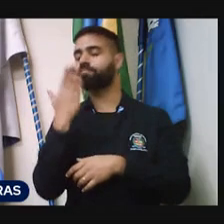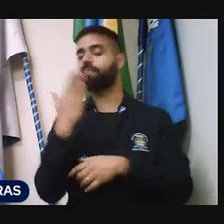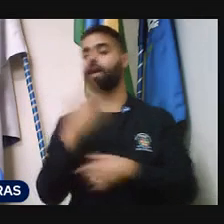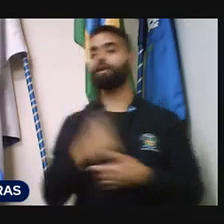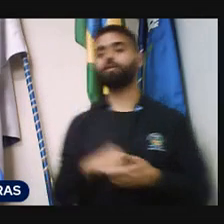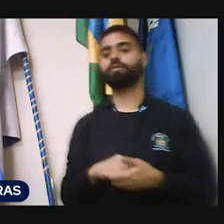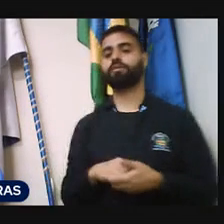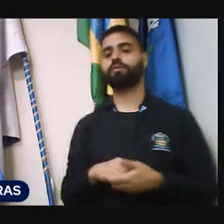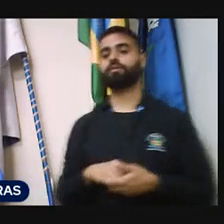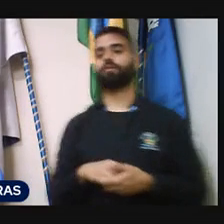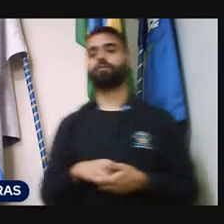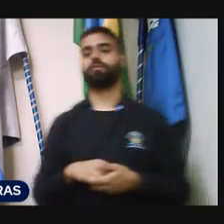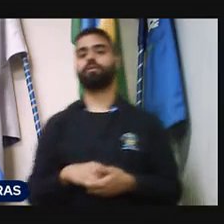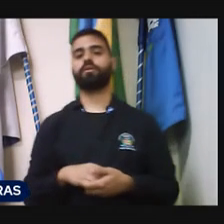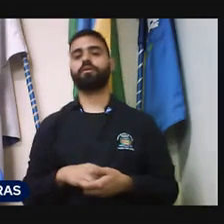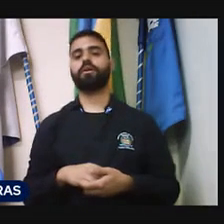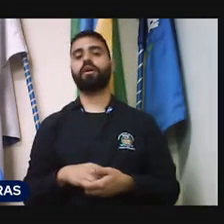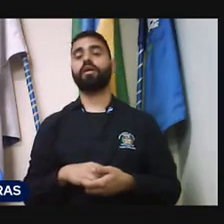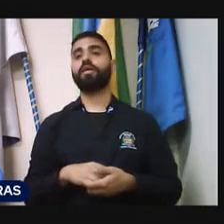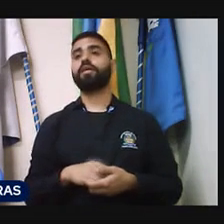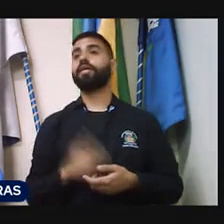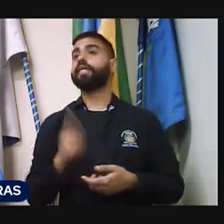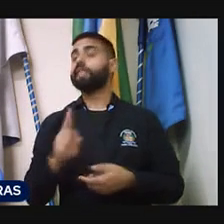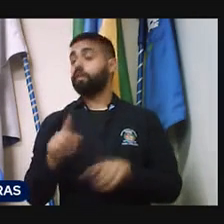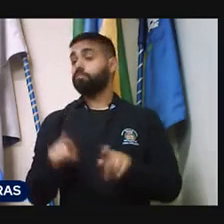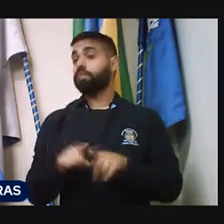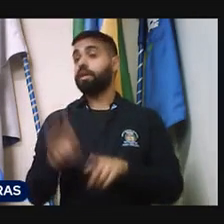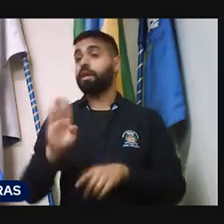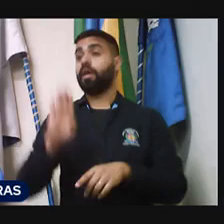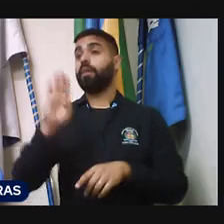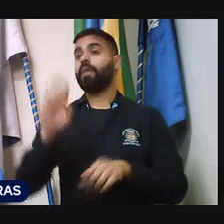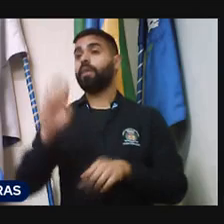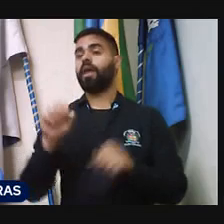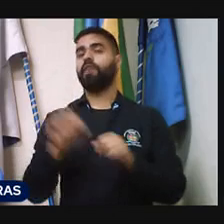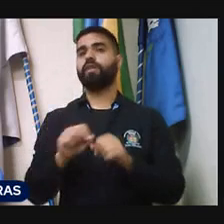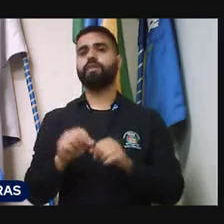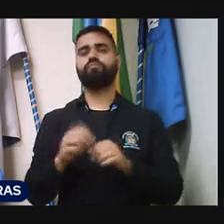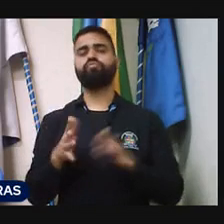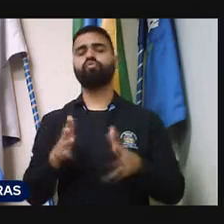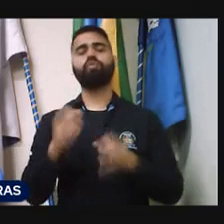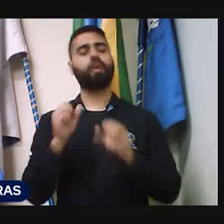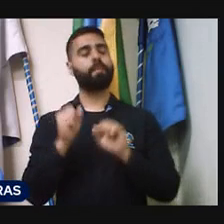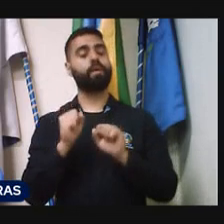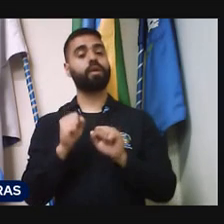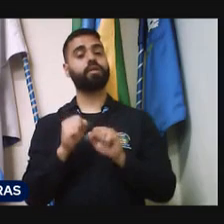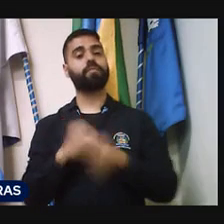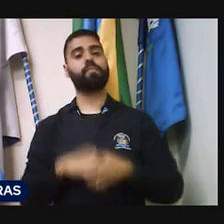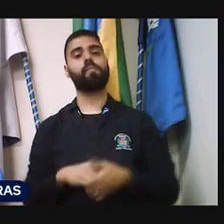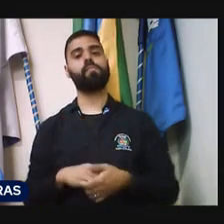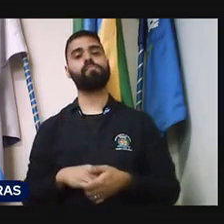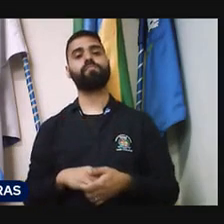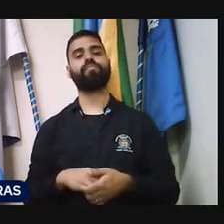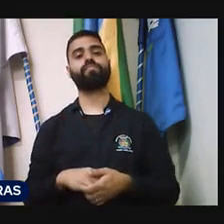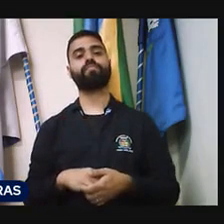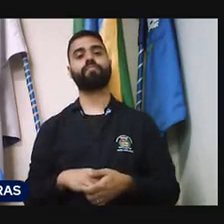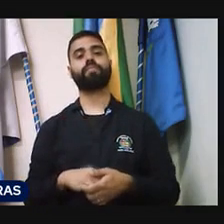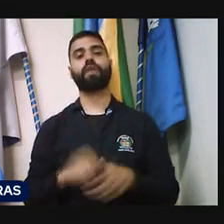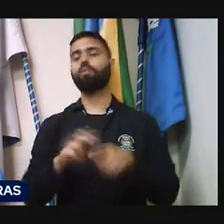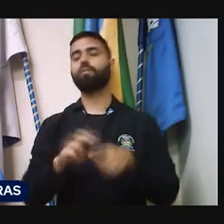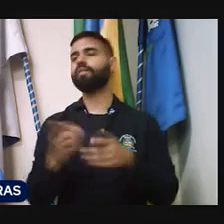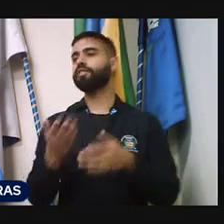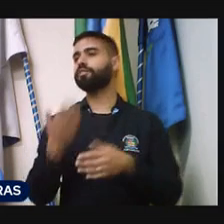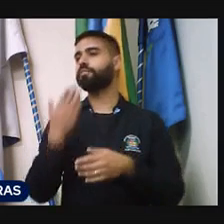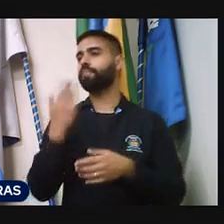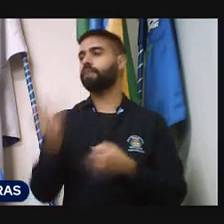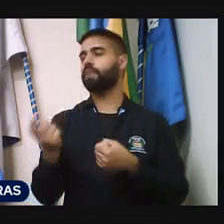lá para o distrito de Conservatória estão aí sempre presente claro que fazendo a medida do possível e agência e pede essa retomada